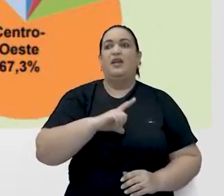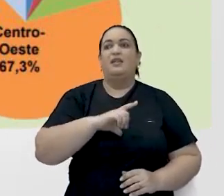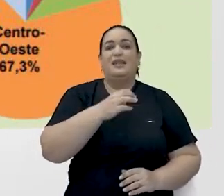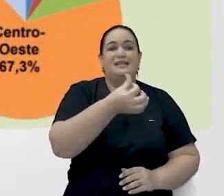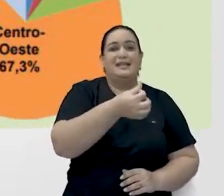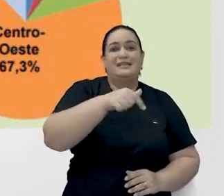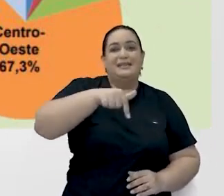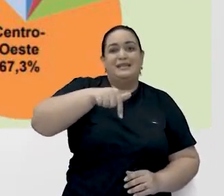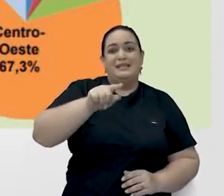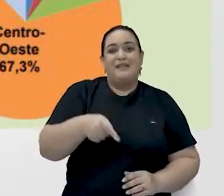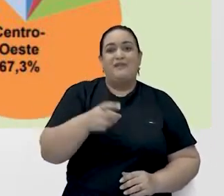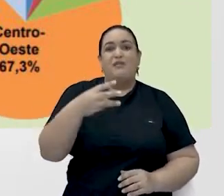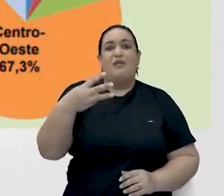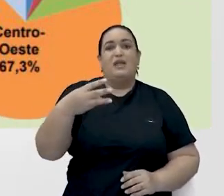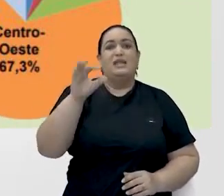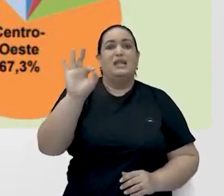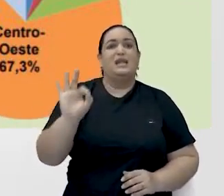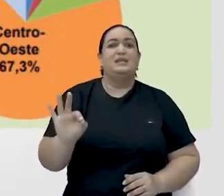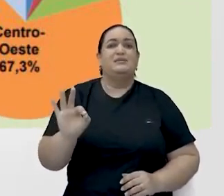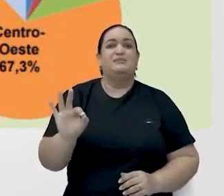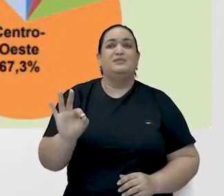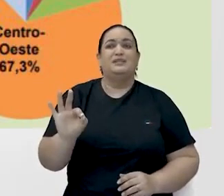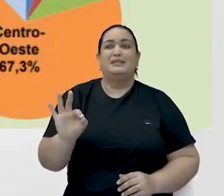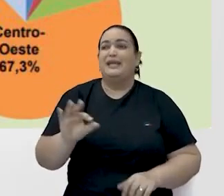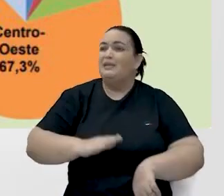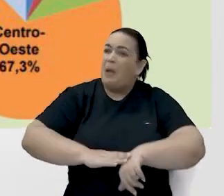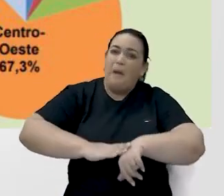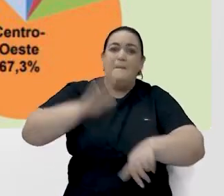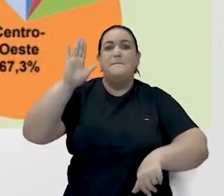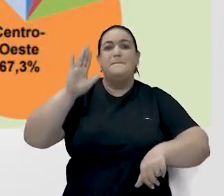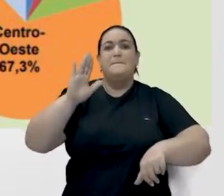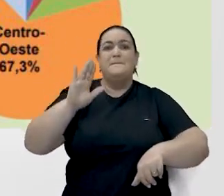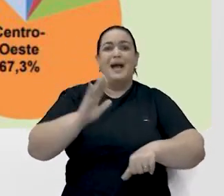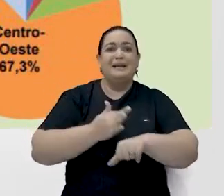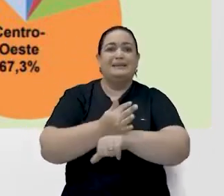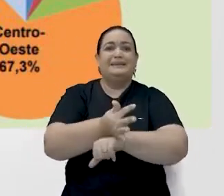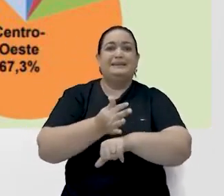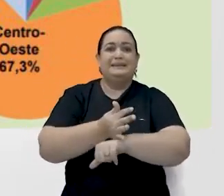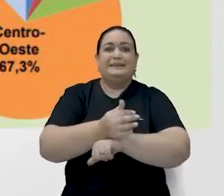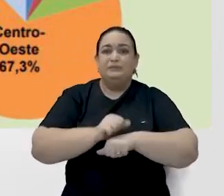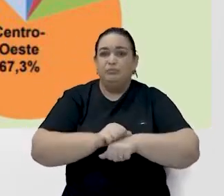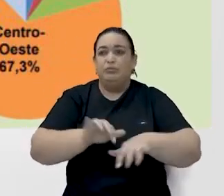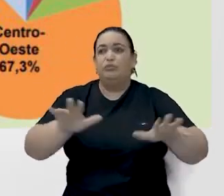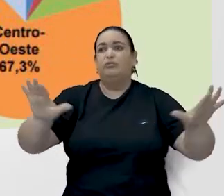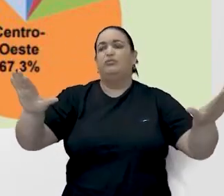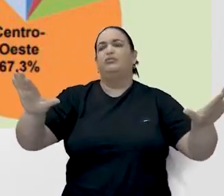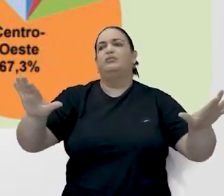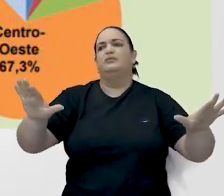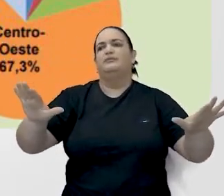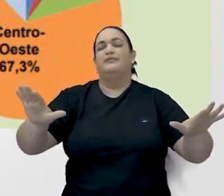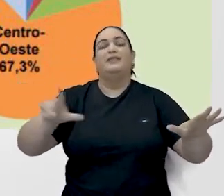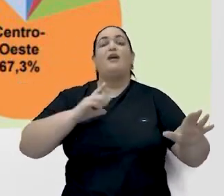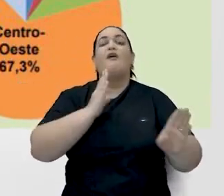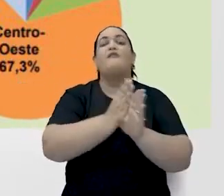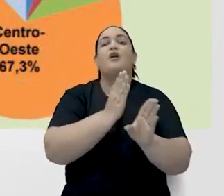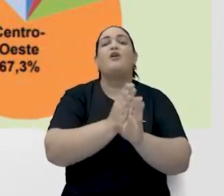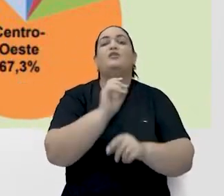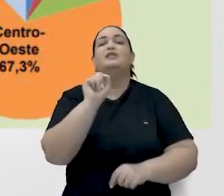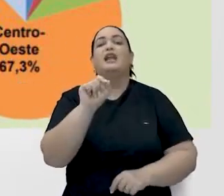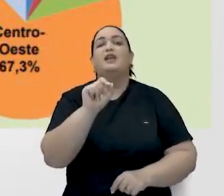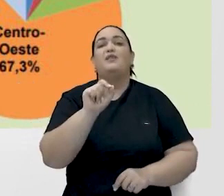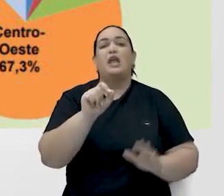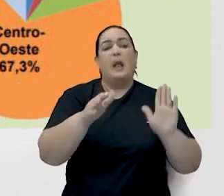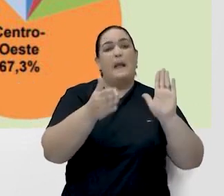67,3%. E só para vocês terem uma ideia, foram encontrados 166 processos